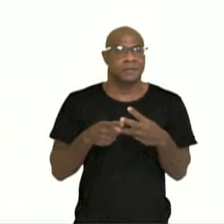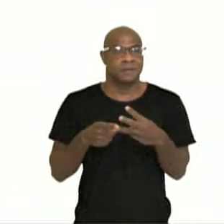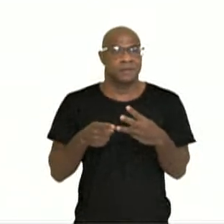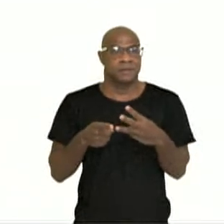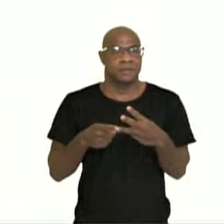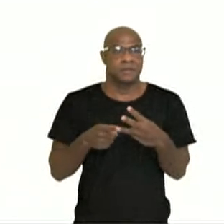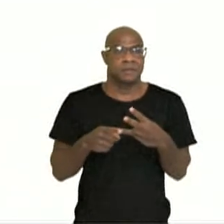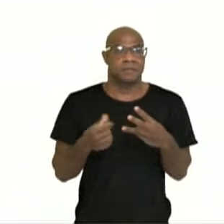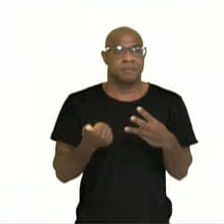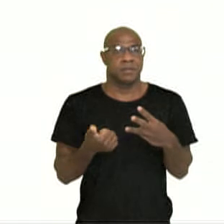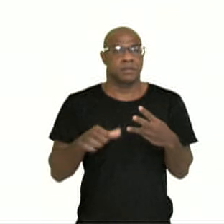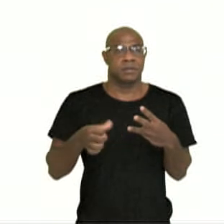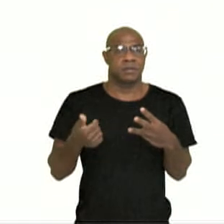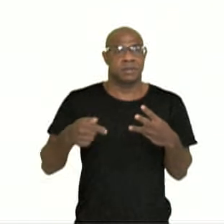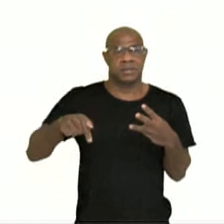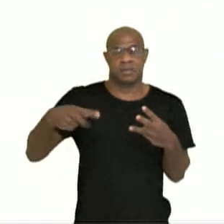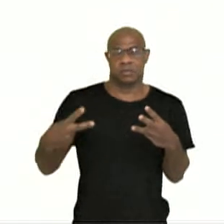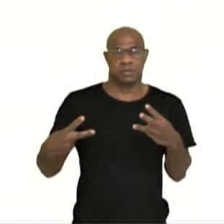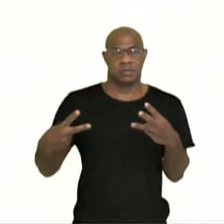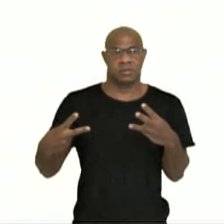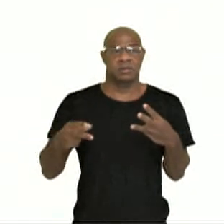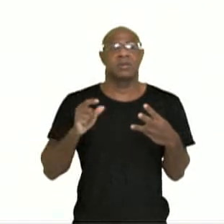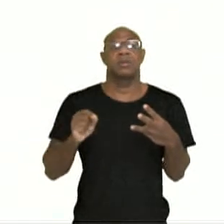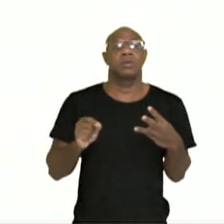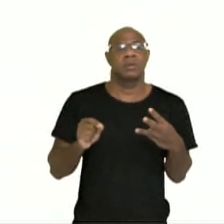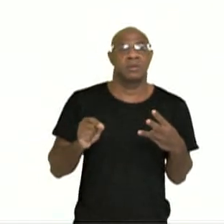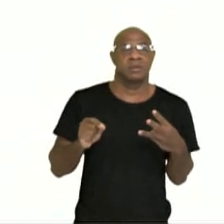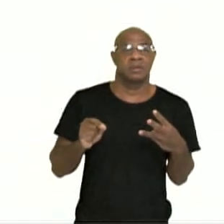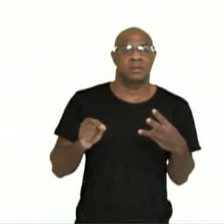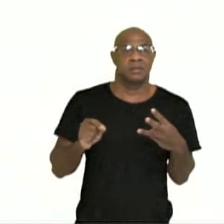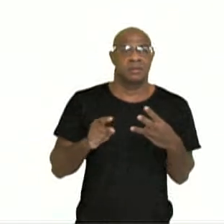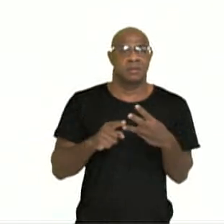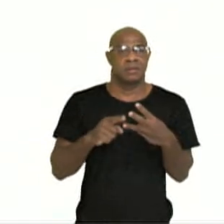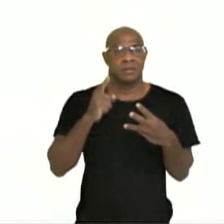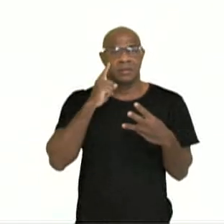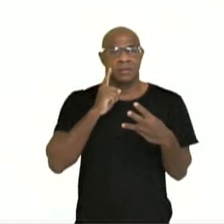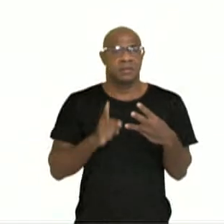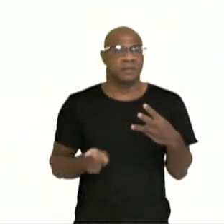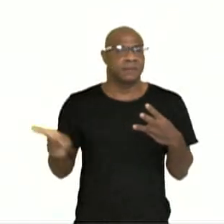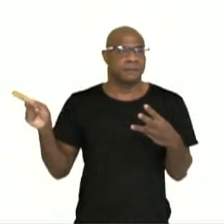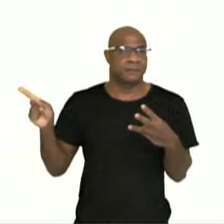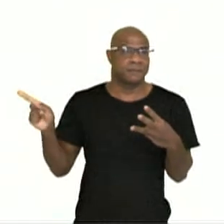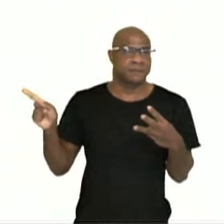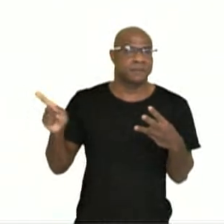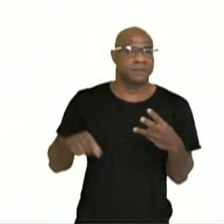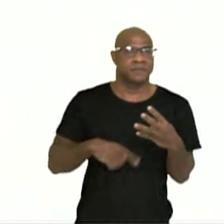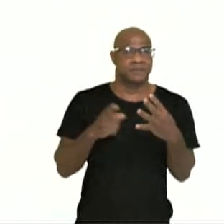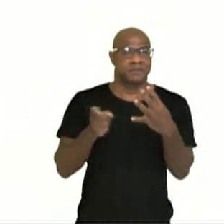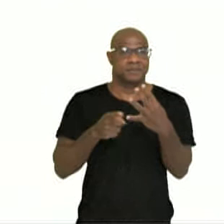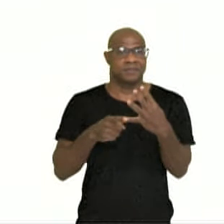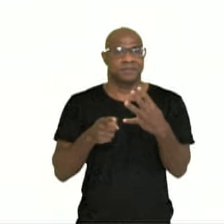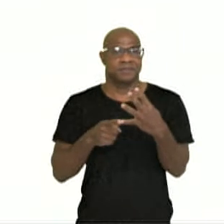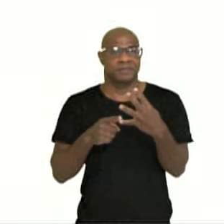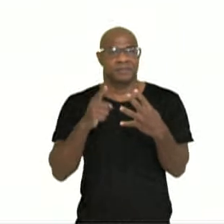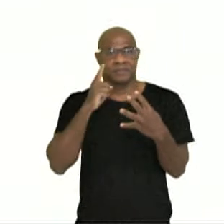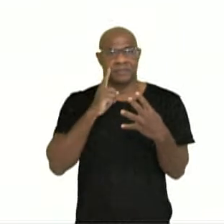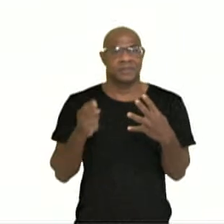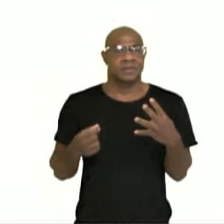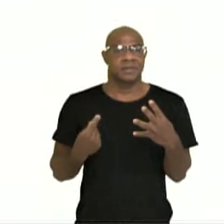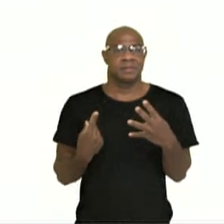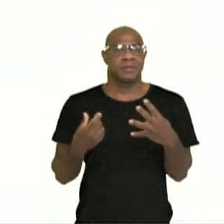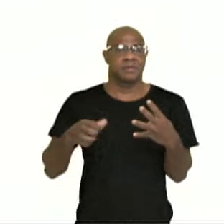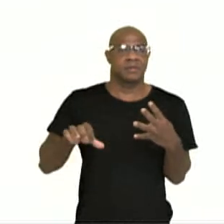né, em 1672, a energia elétrica, né, a luz ali, né, em 1947, né,